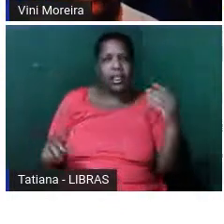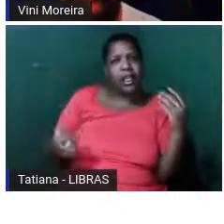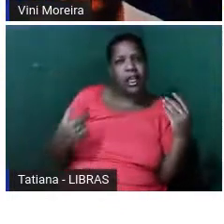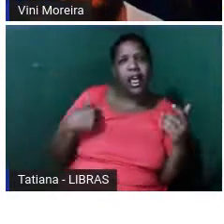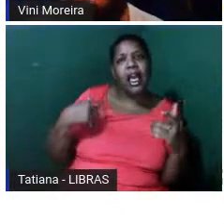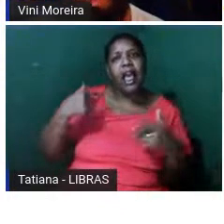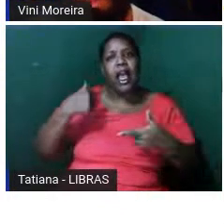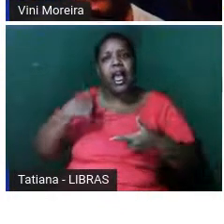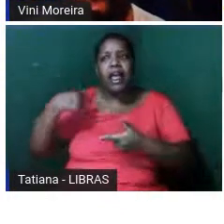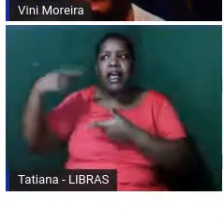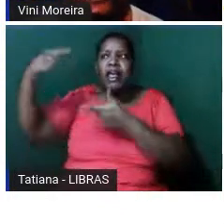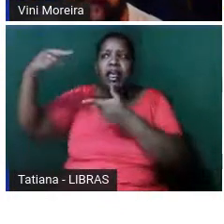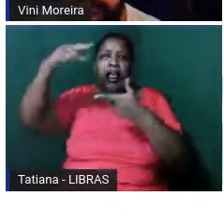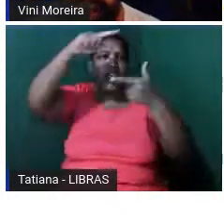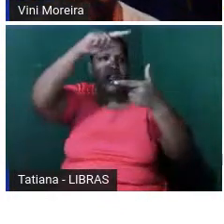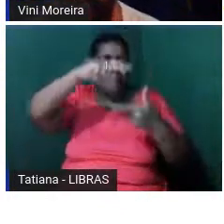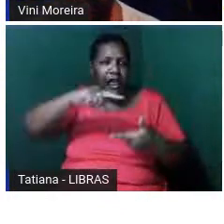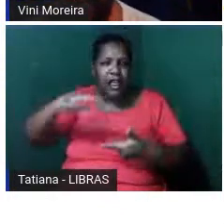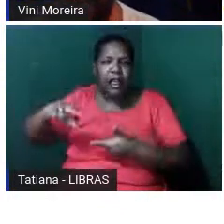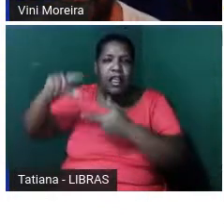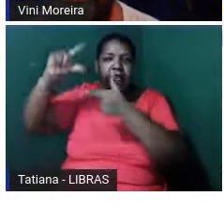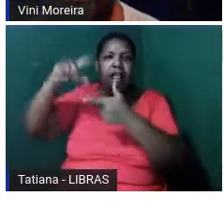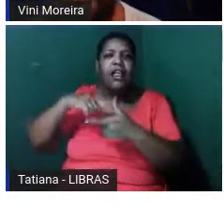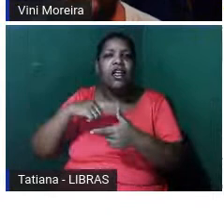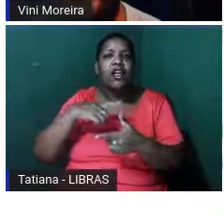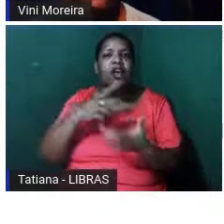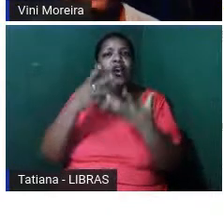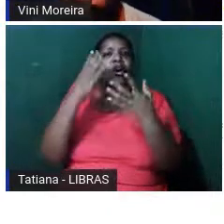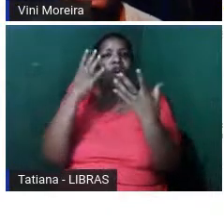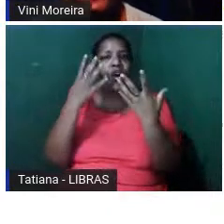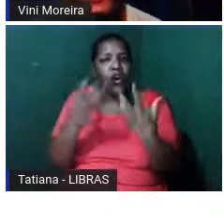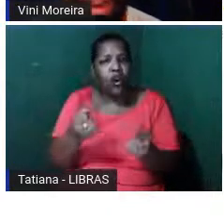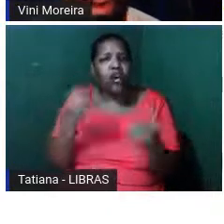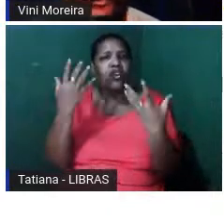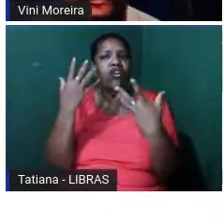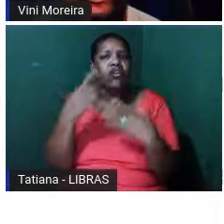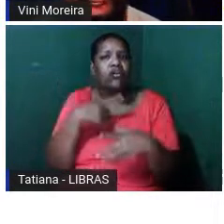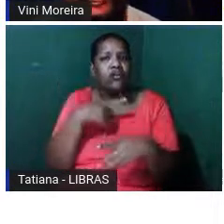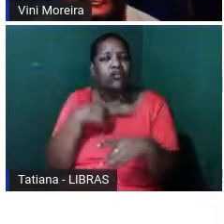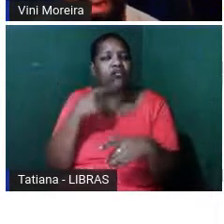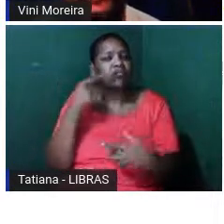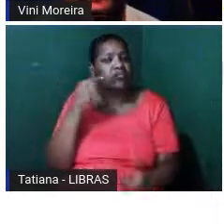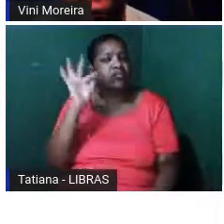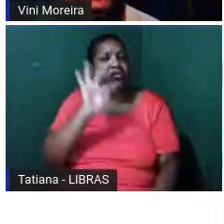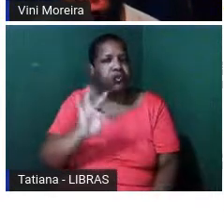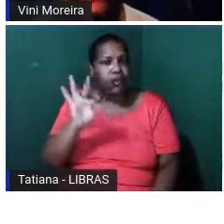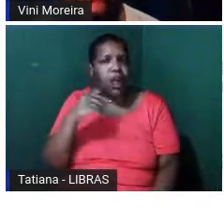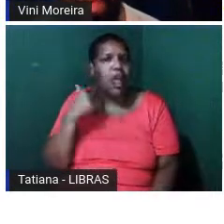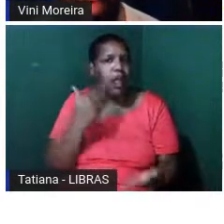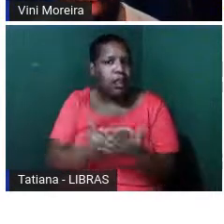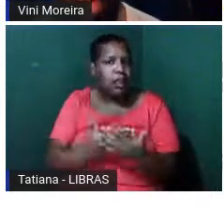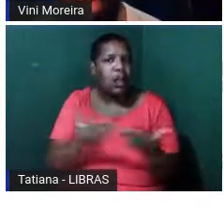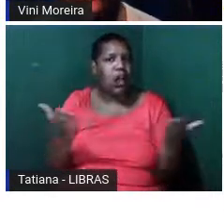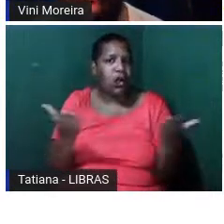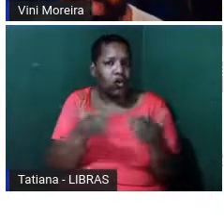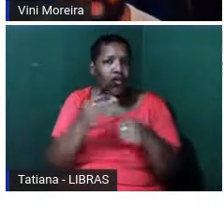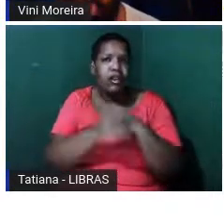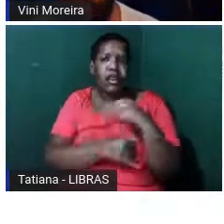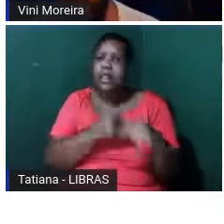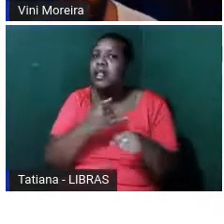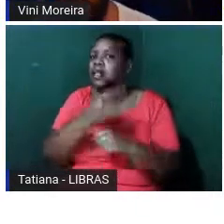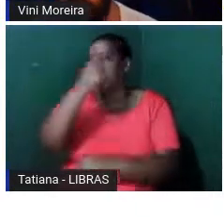aí criado esse se a linguagem com um corte seco que super funcionou e até hoje na internet tem esse usando isso